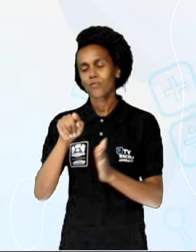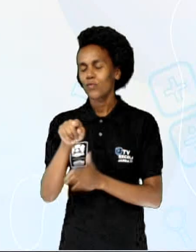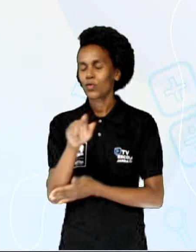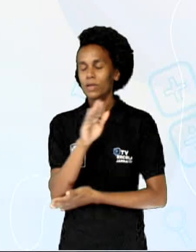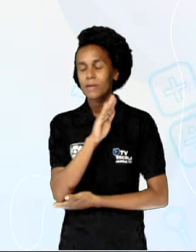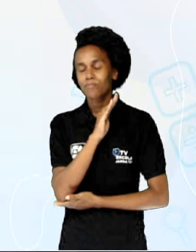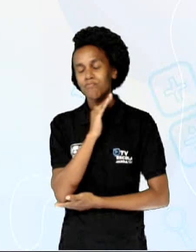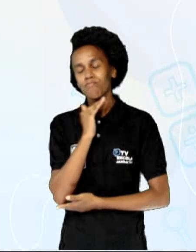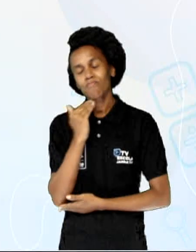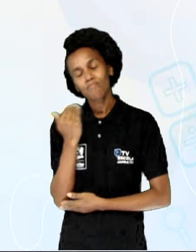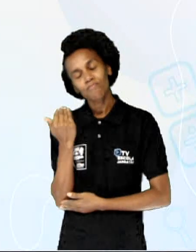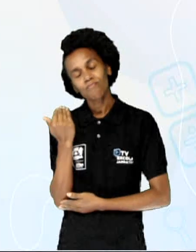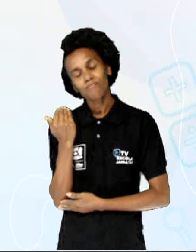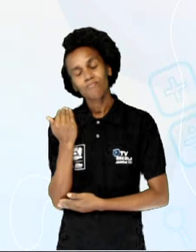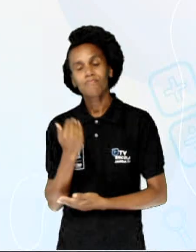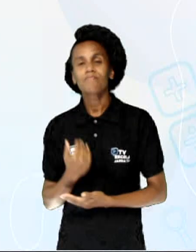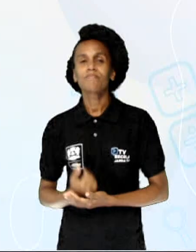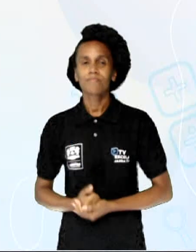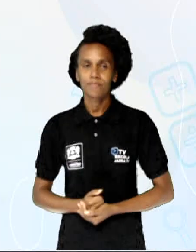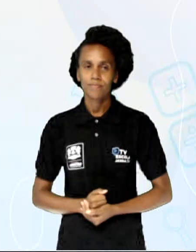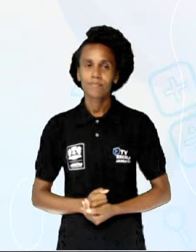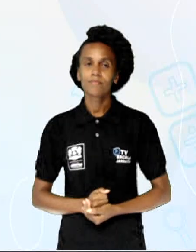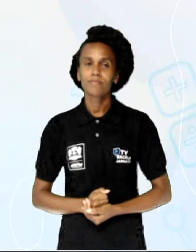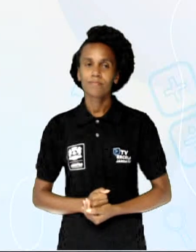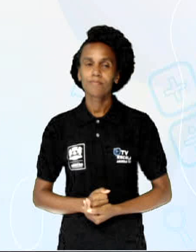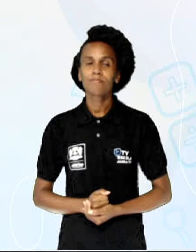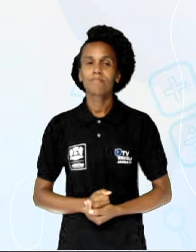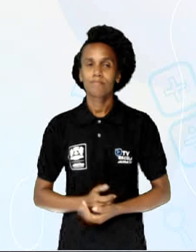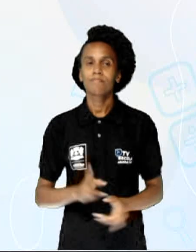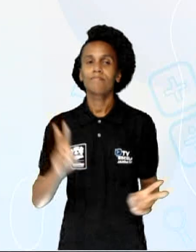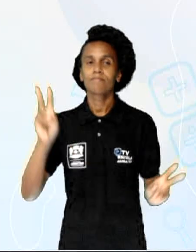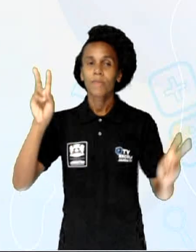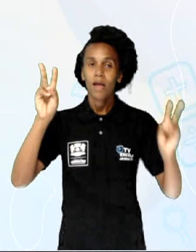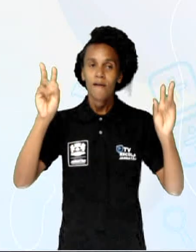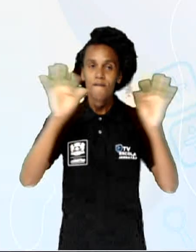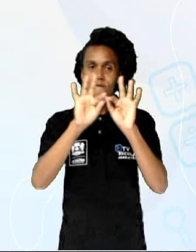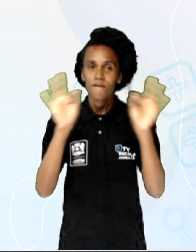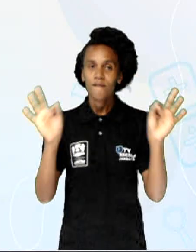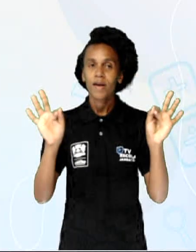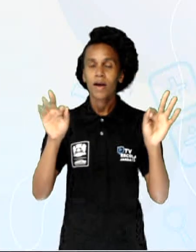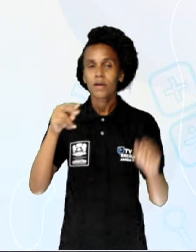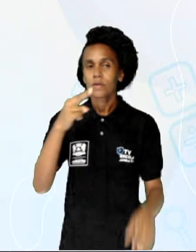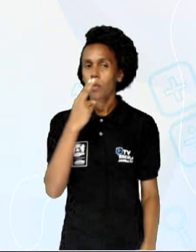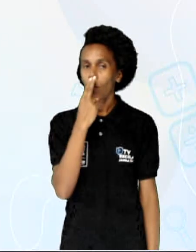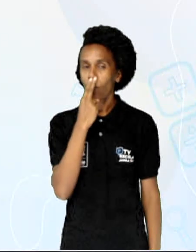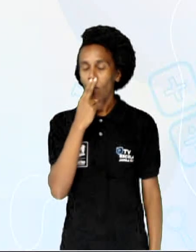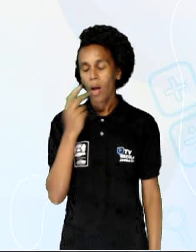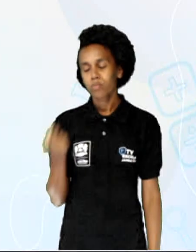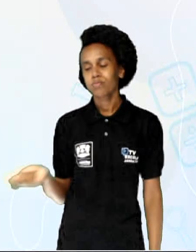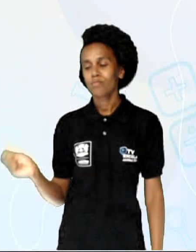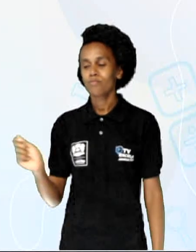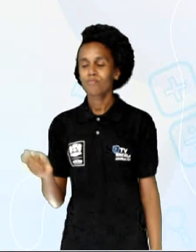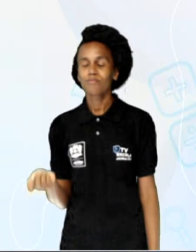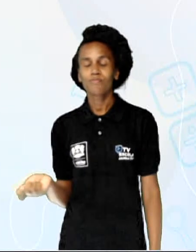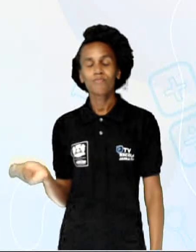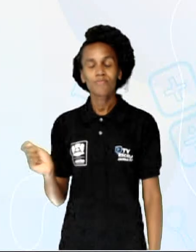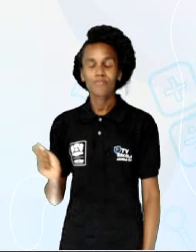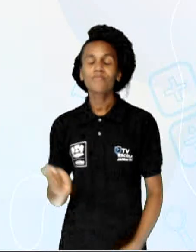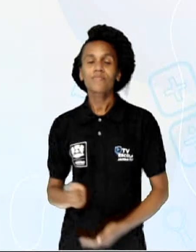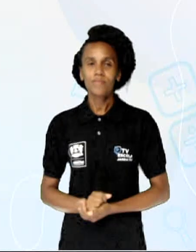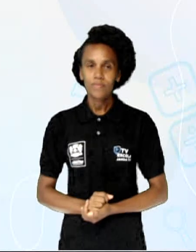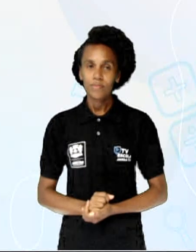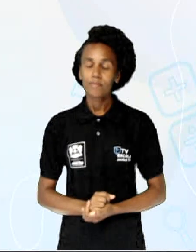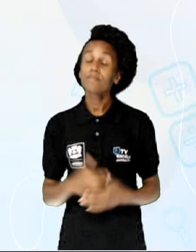peça termine sem aplausos. Essa frase é de Charlie Chaplin, tá? Então, de repente você vai colocar uma frase